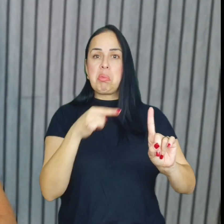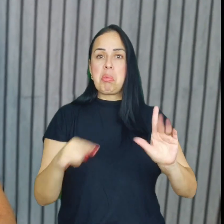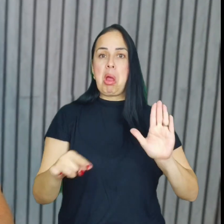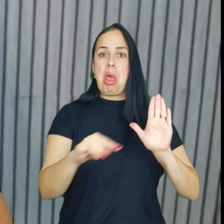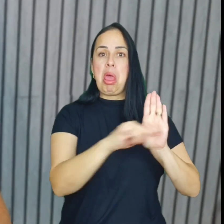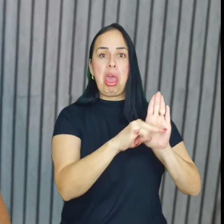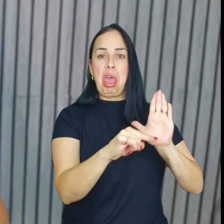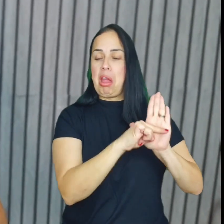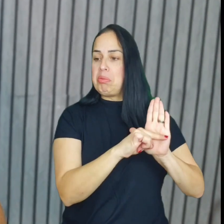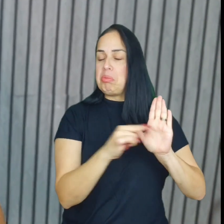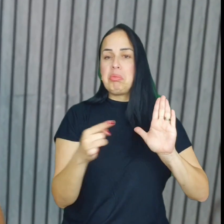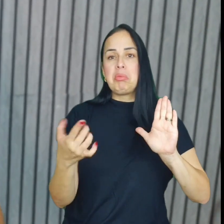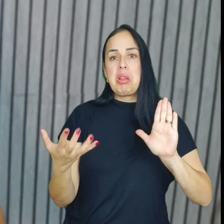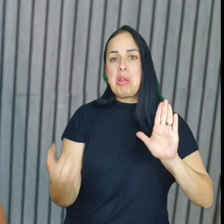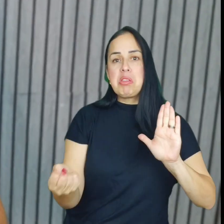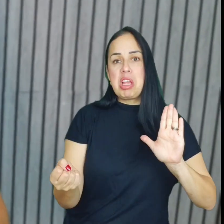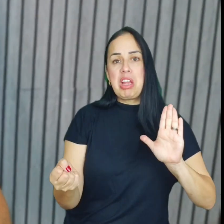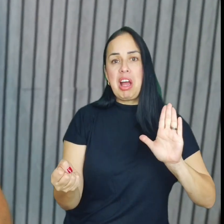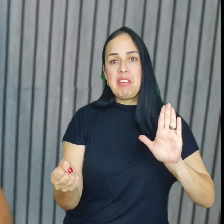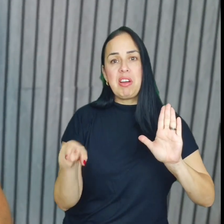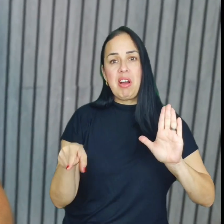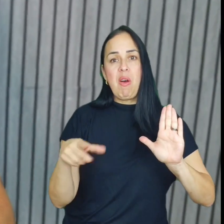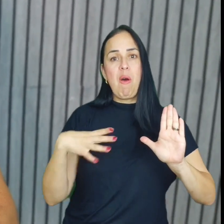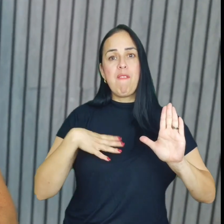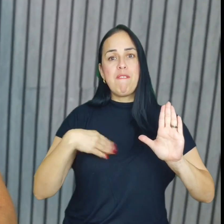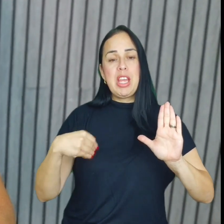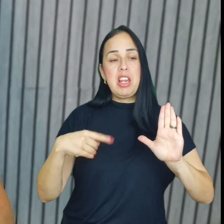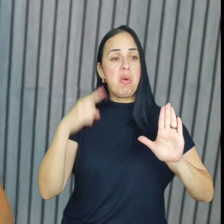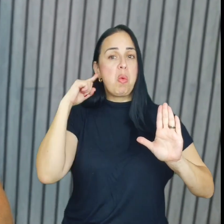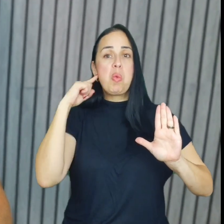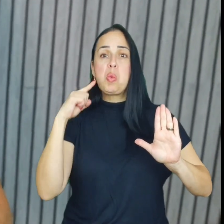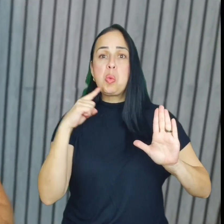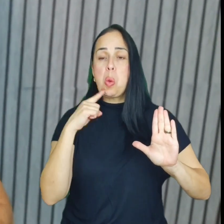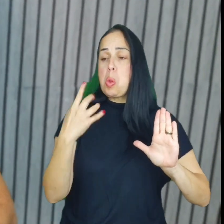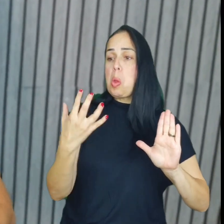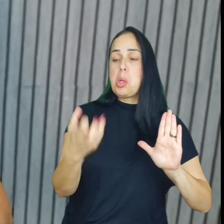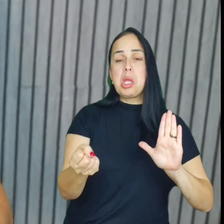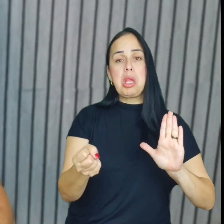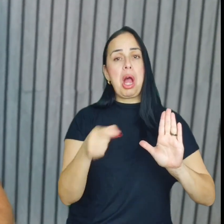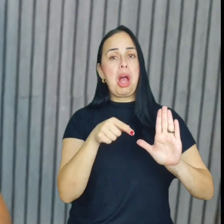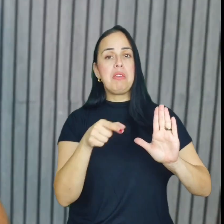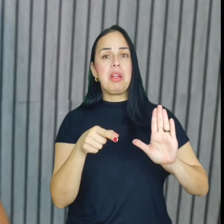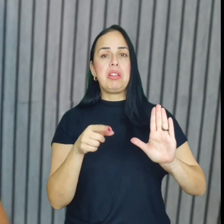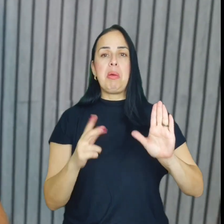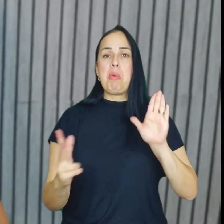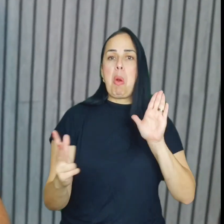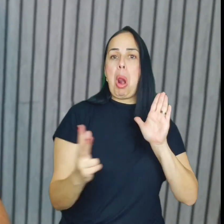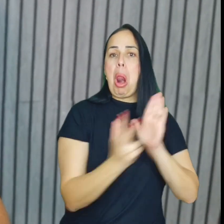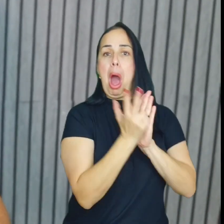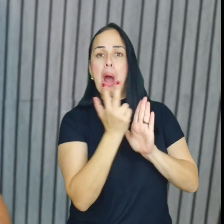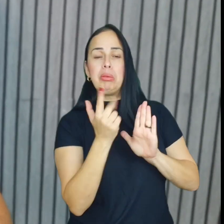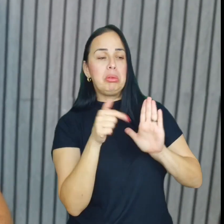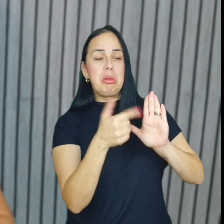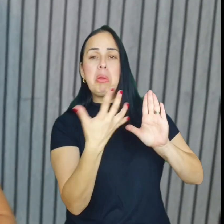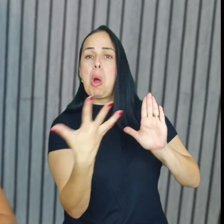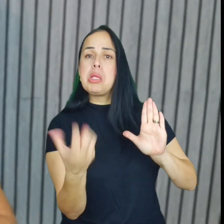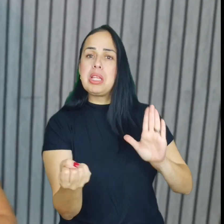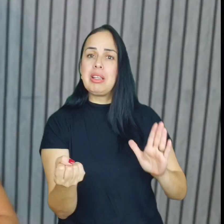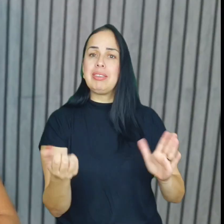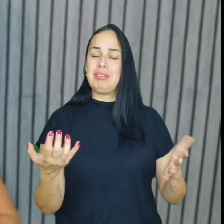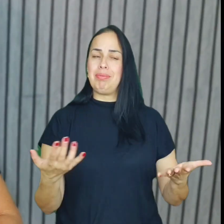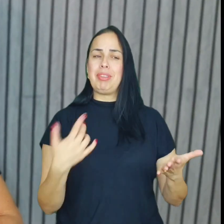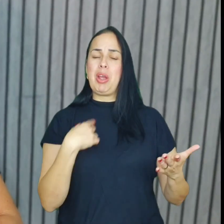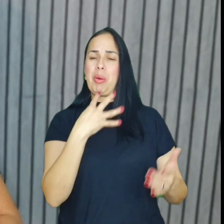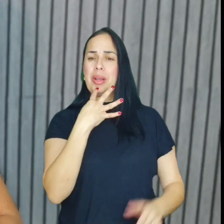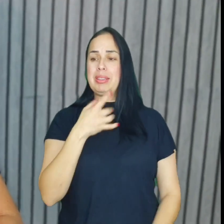tinham muita negativa com os filhos, assim, de não querer aceitar a surdez da criança, ou então o